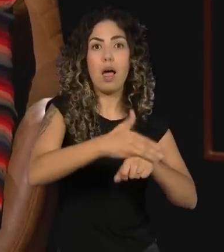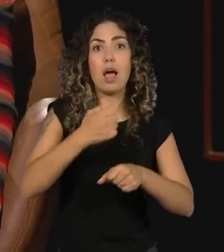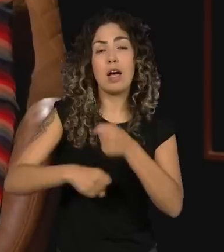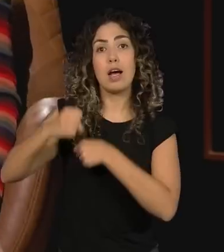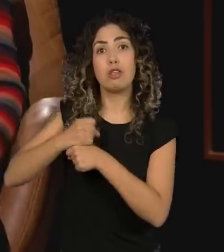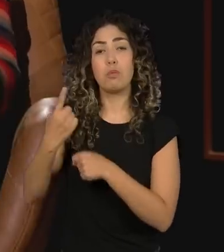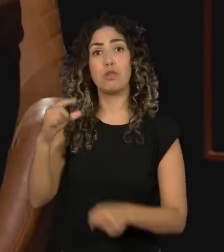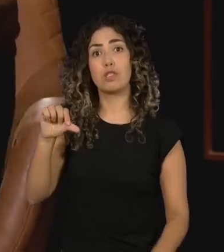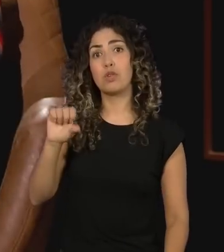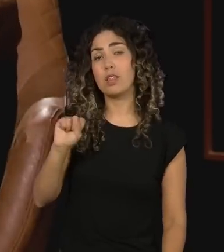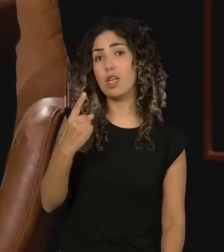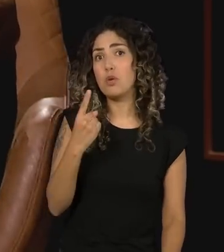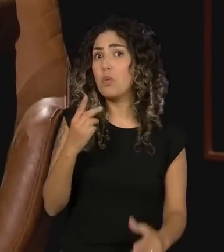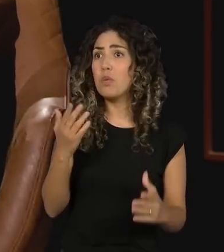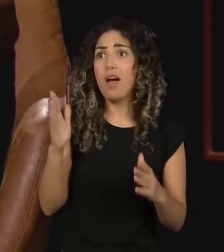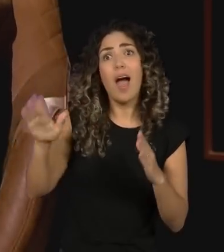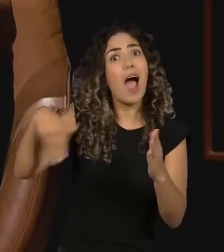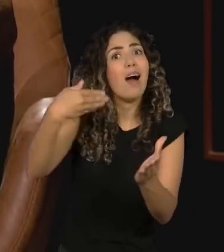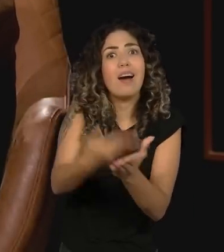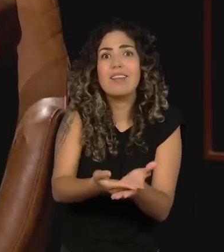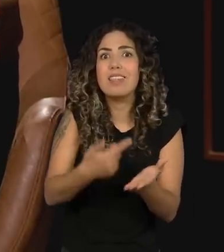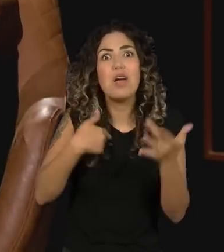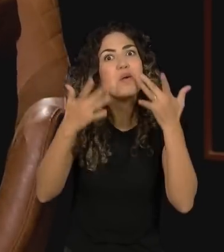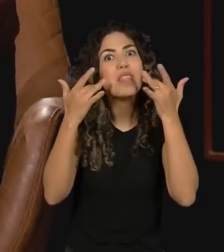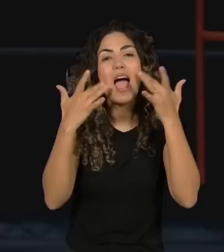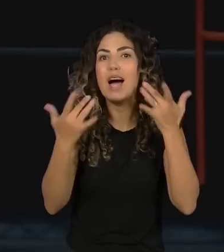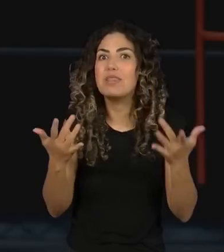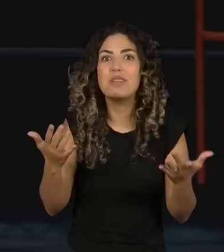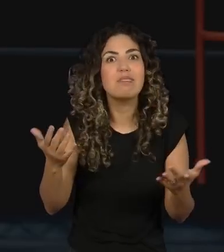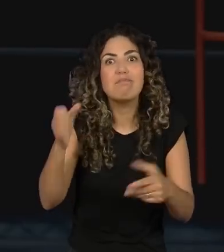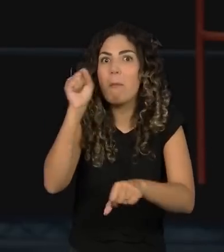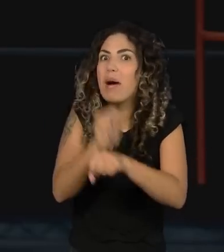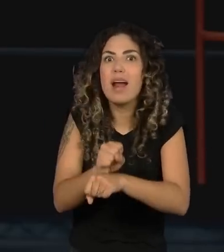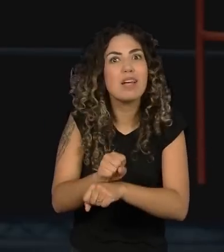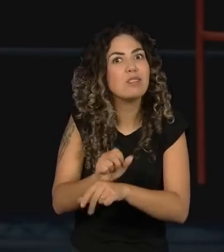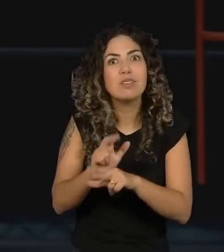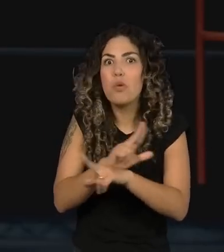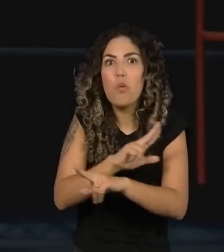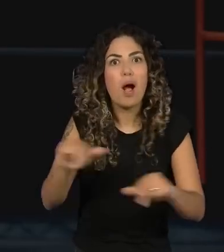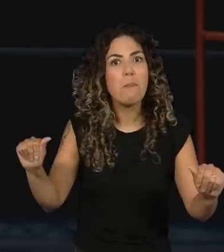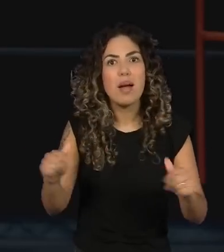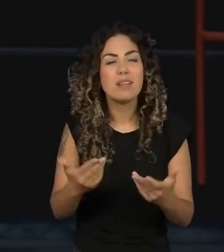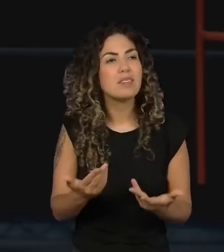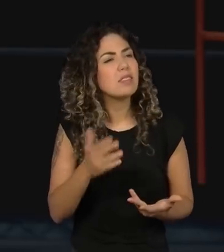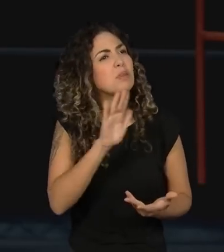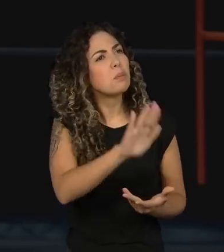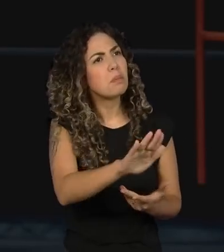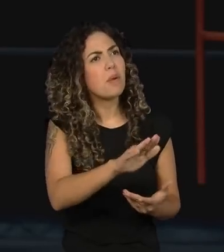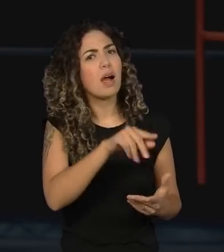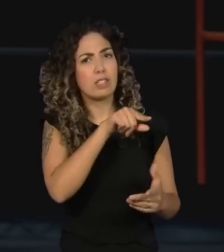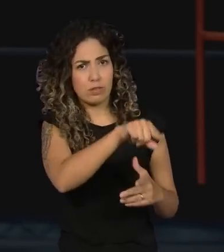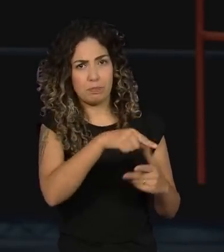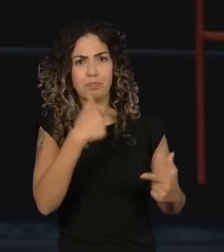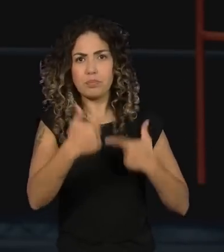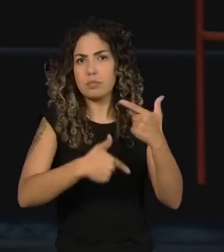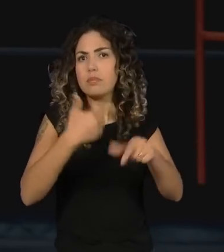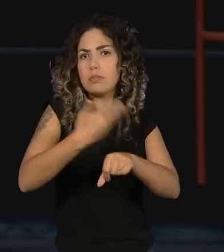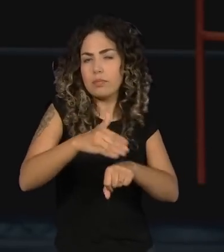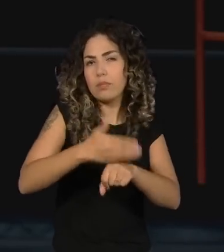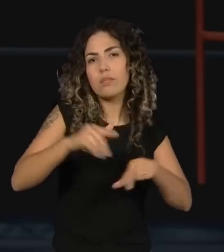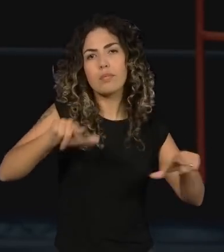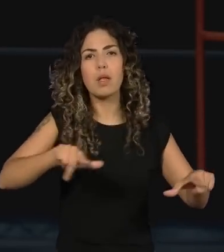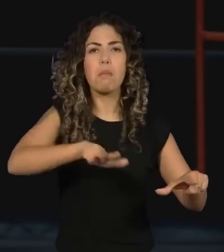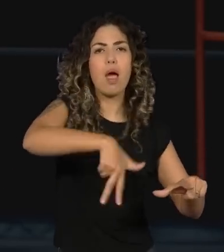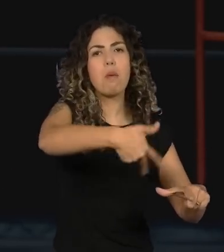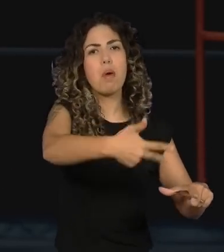e estou aqui agora com vocês. Nunca mais parei. Bom, mas muito antes do tablado, você já tinha participado aí de teatrinhos,